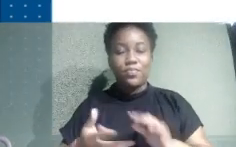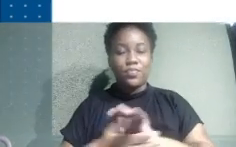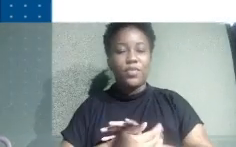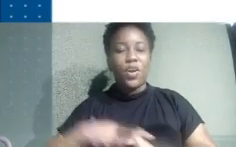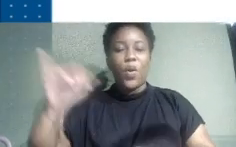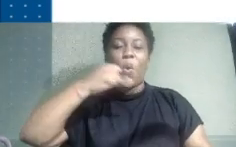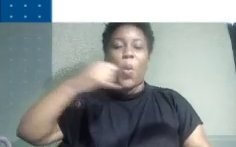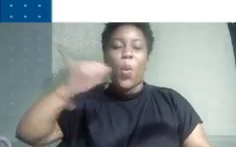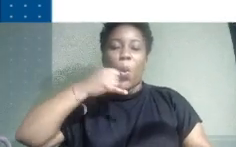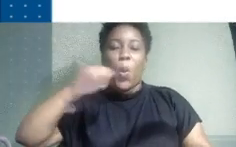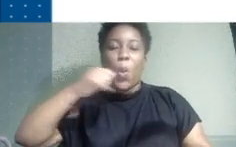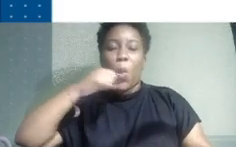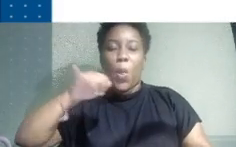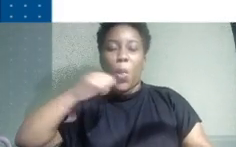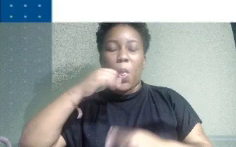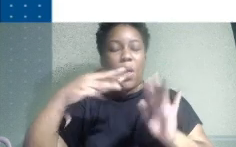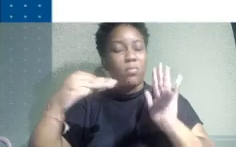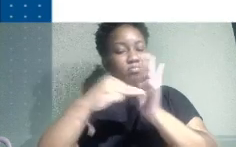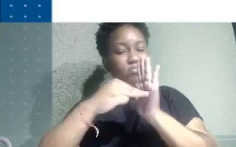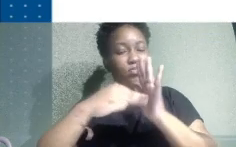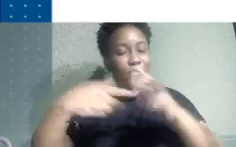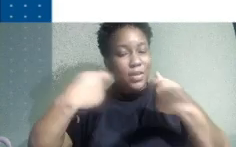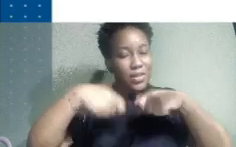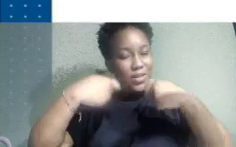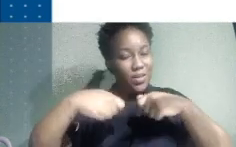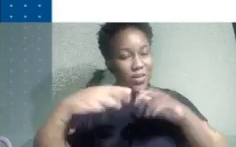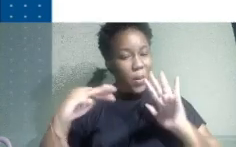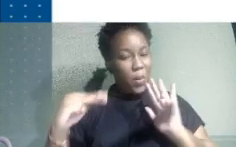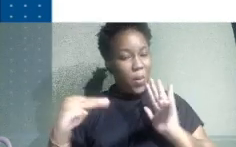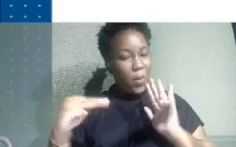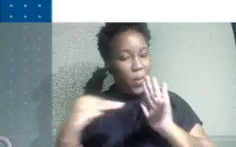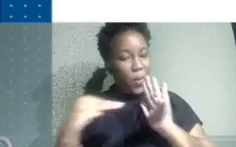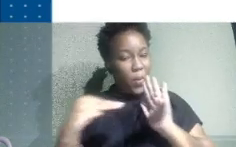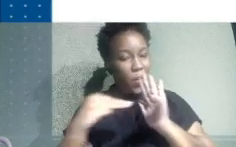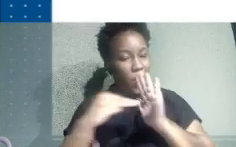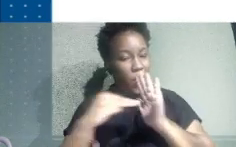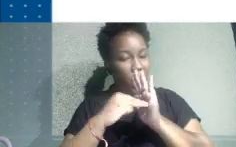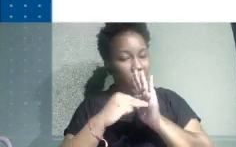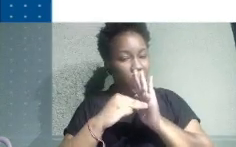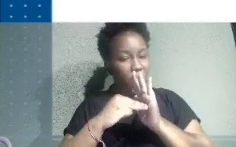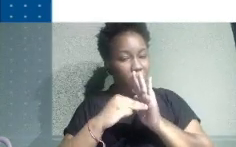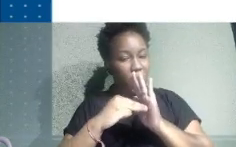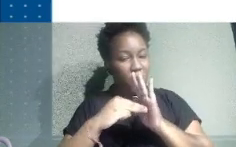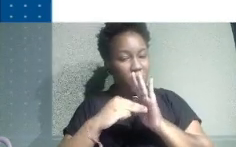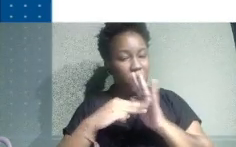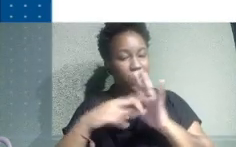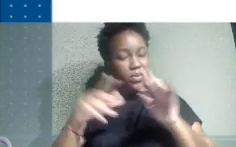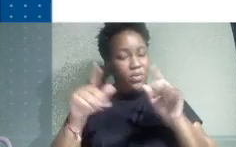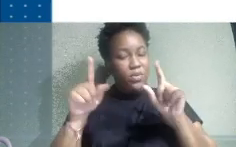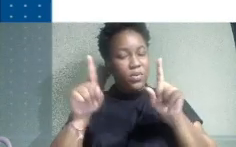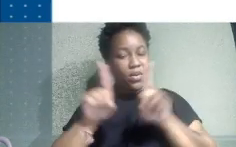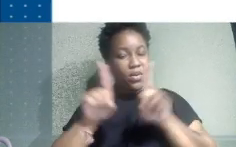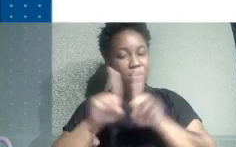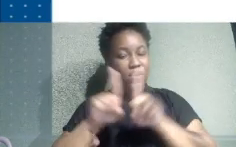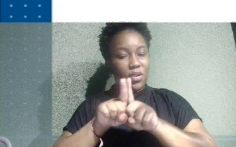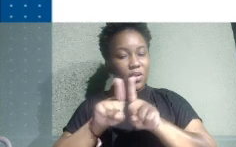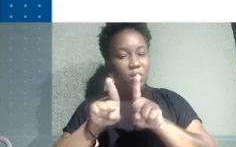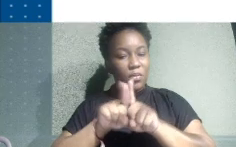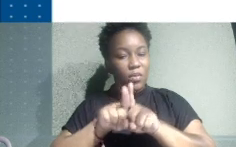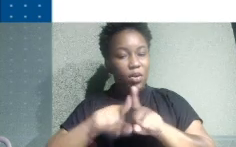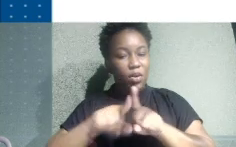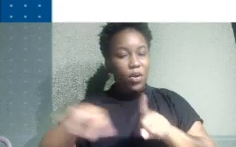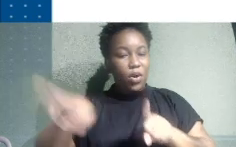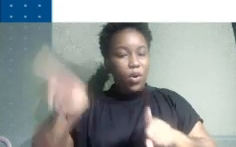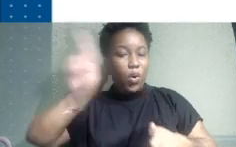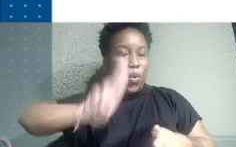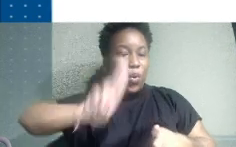né? Você precisa dessa tomada. Elas podem ser tanto de uso geral, a gente conversou um pouquinho sobre isso, né? Então tomadas para quase